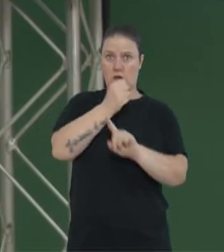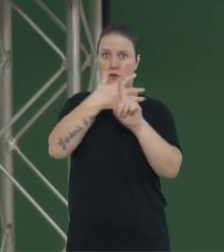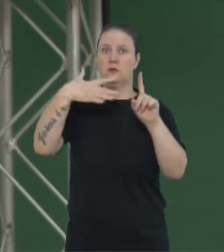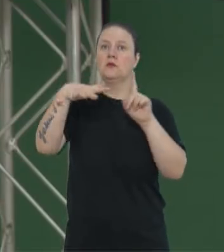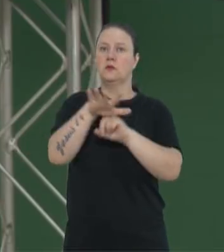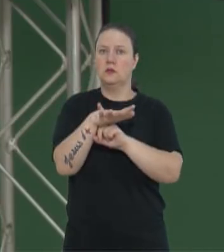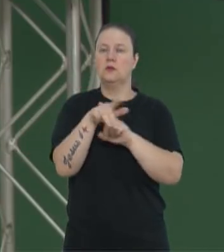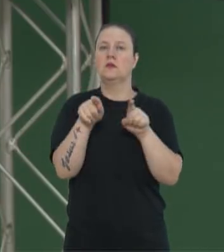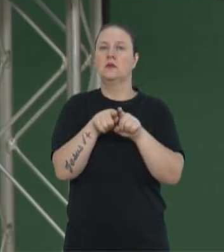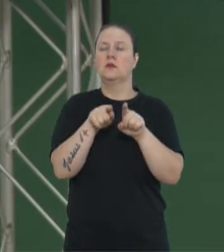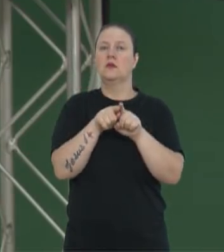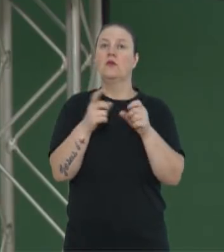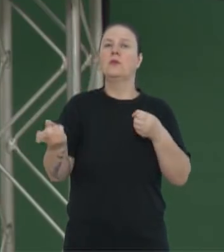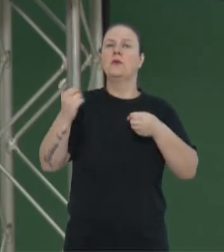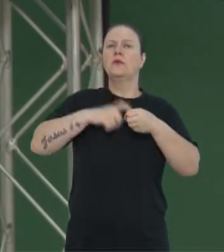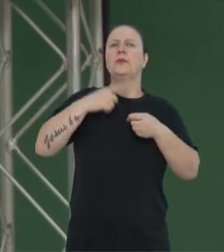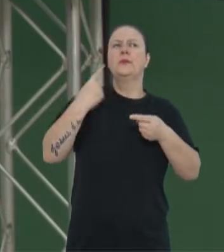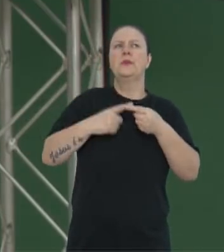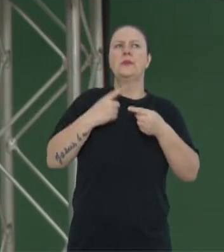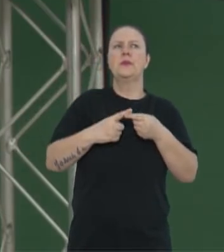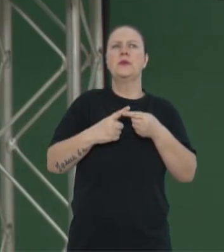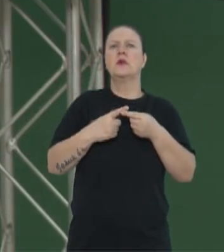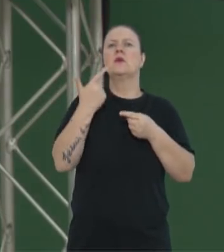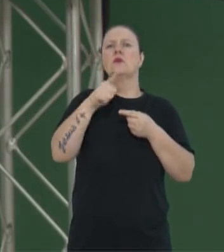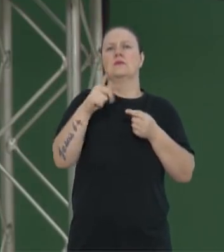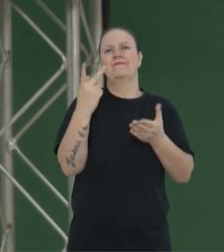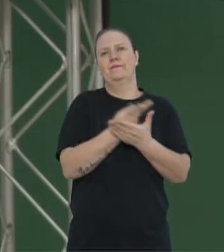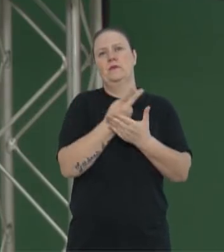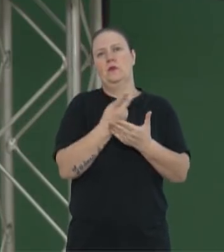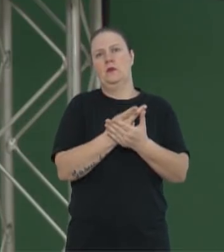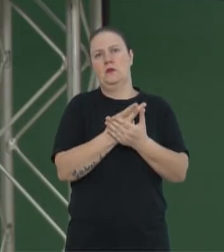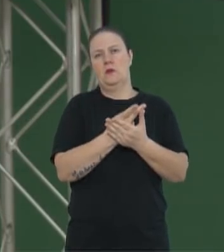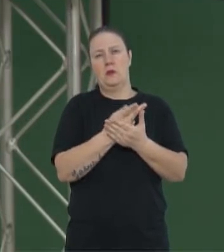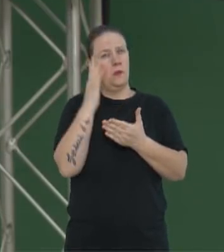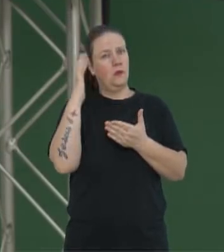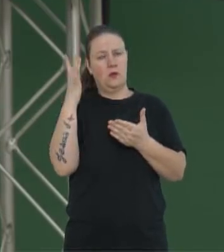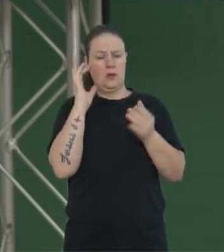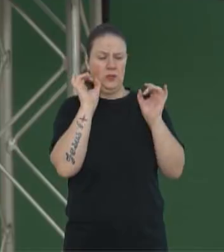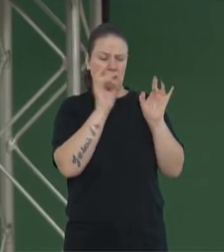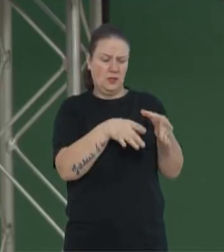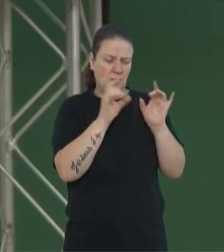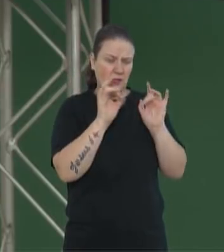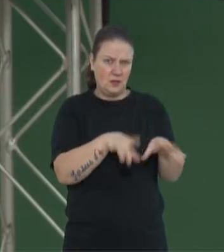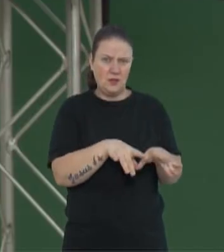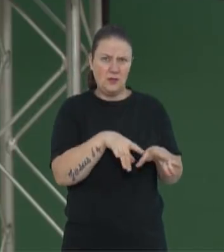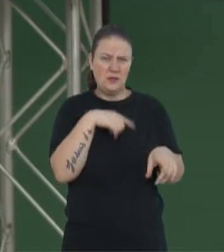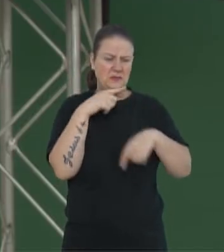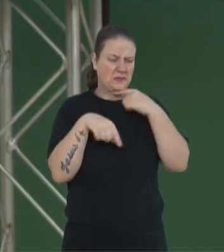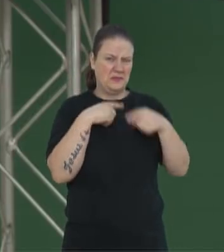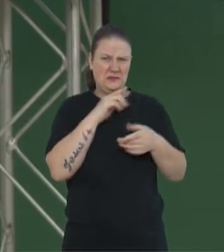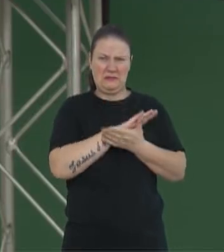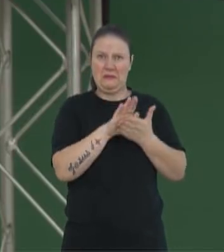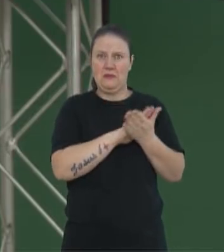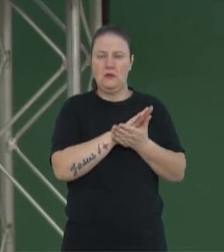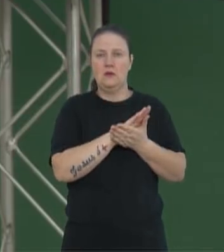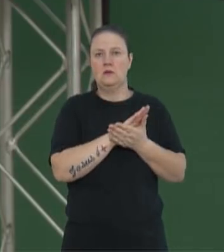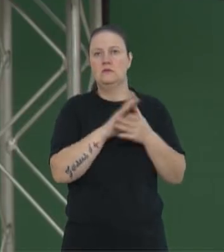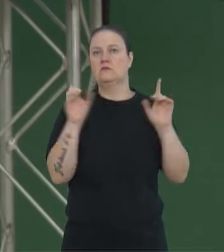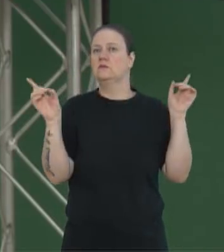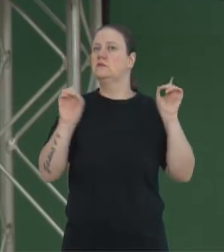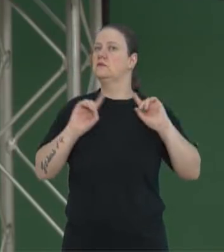por que a outra está errada. Apenas podem gerar lixo inútil. Então, a questão de gerar lixo foi